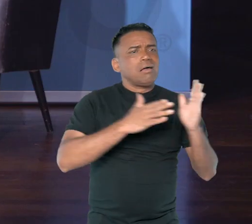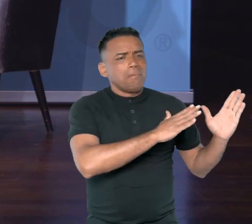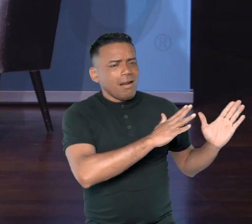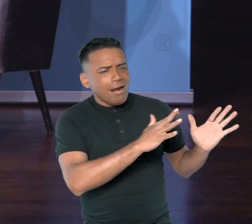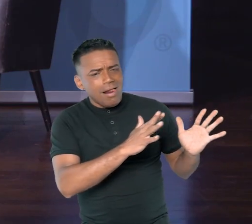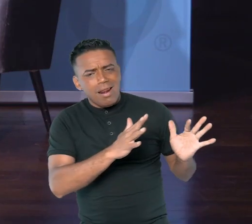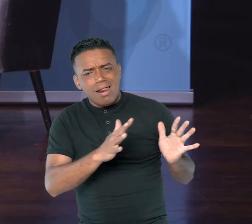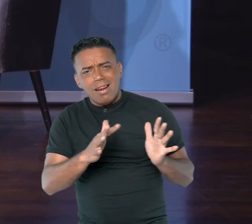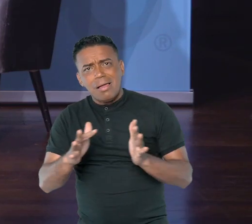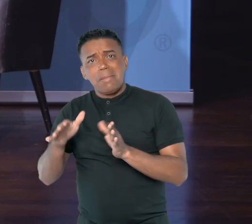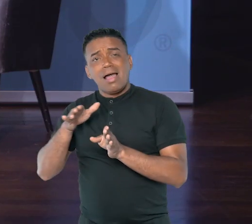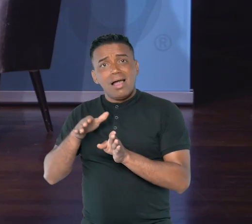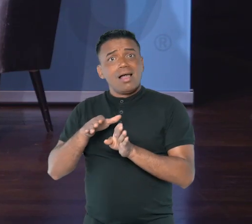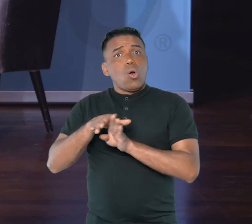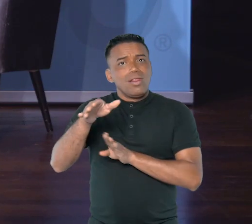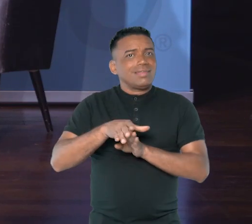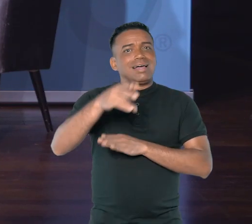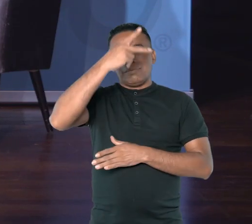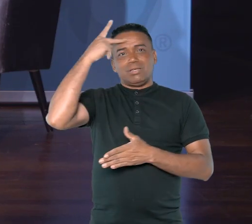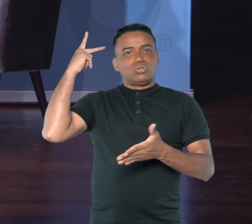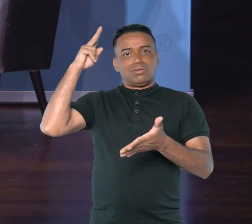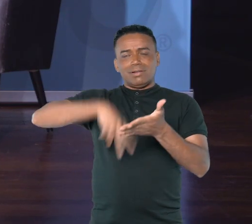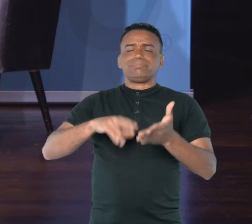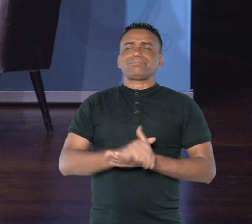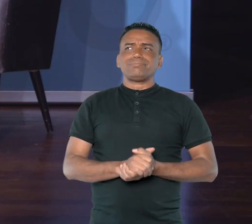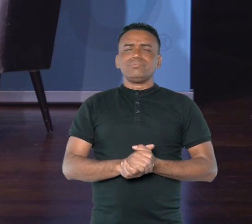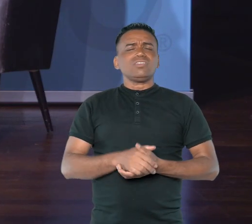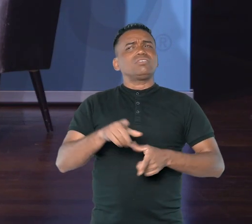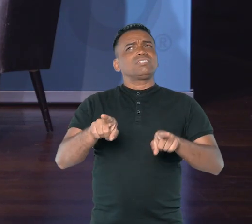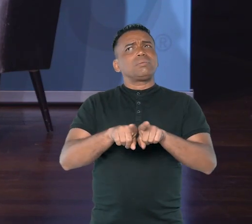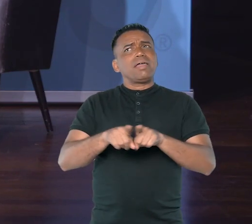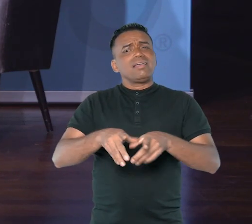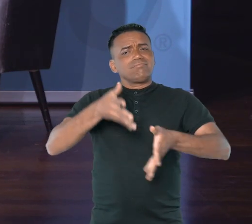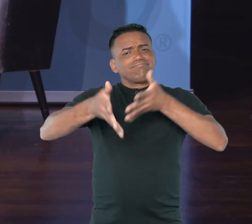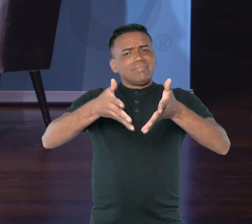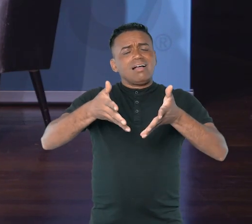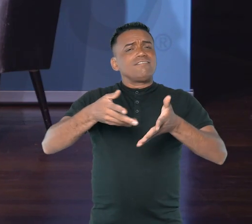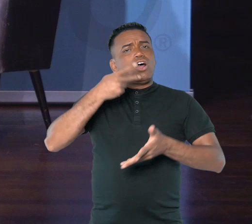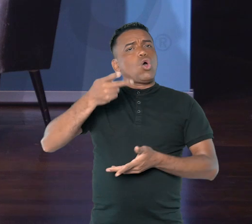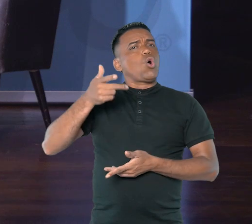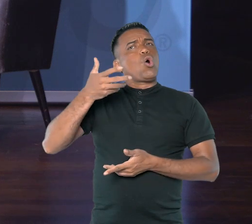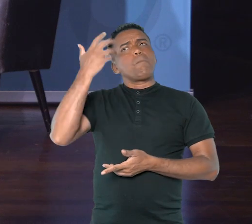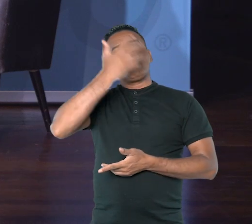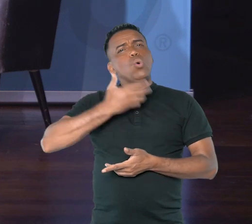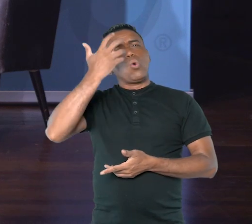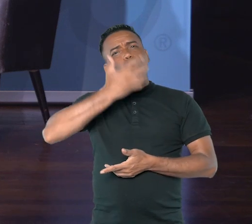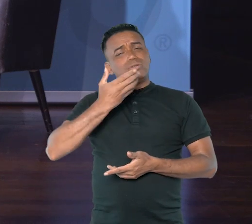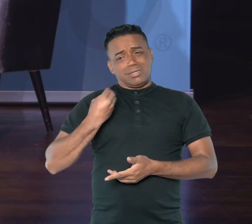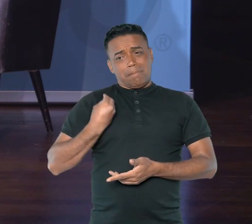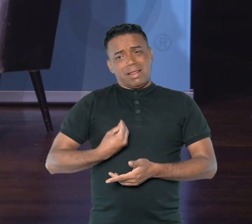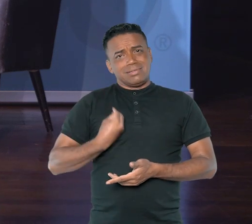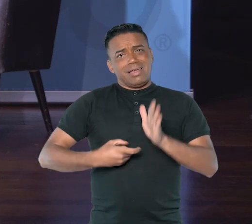conduzir o leitor, né? Você citou a respeito das músicas, né? Que estão ali, está presente nas epígrafes. Fala